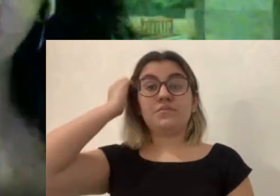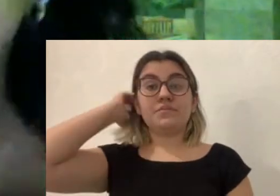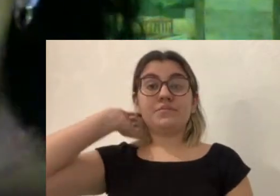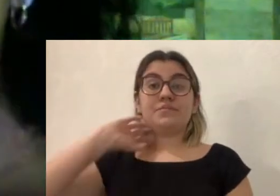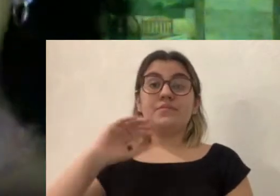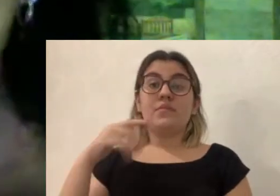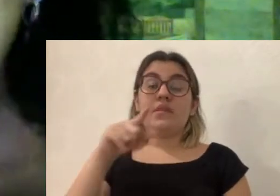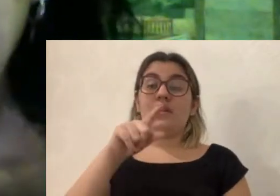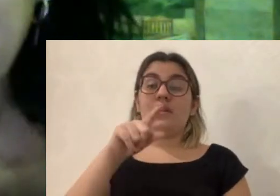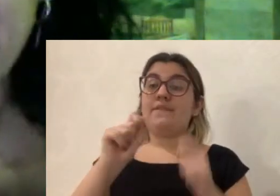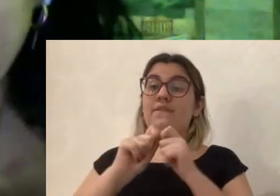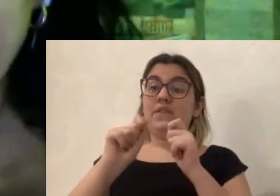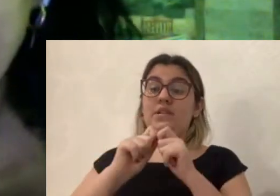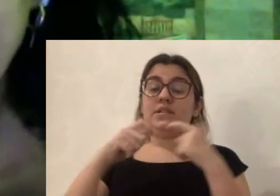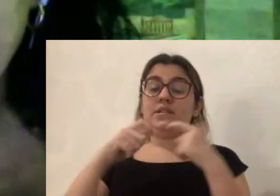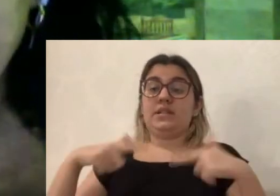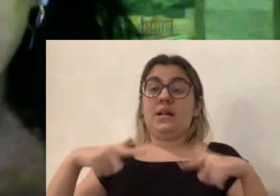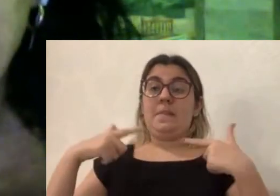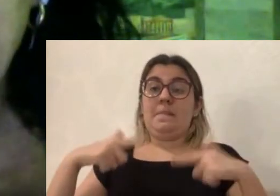aqui.